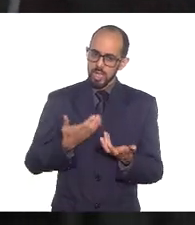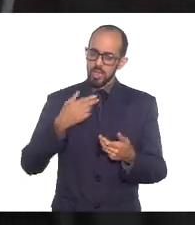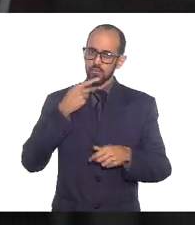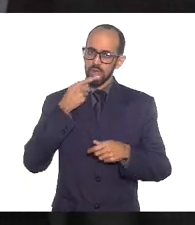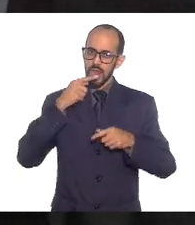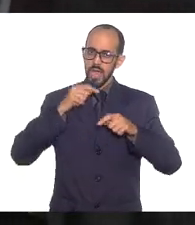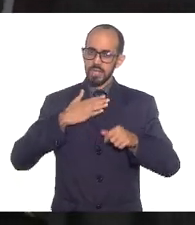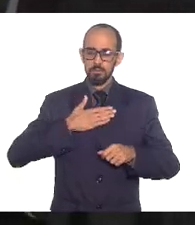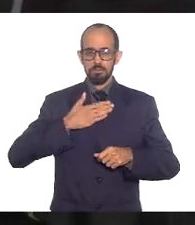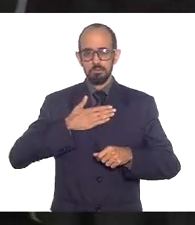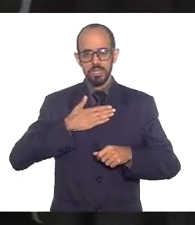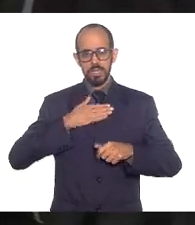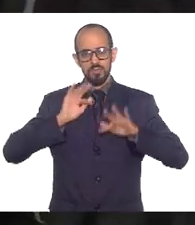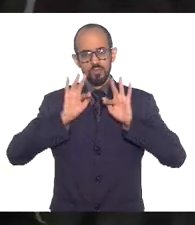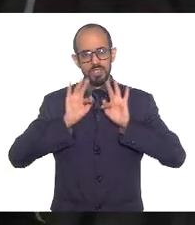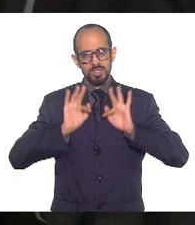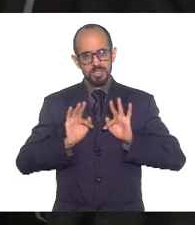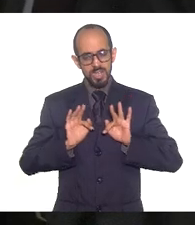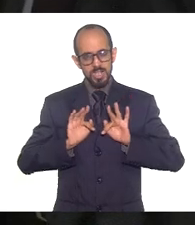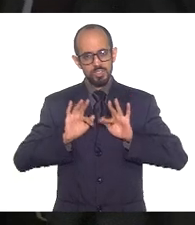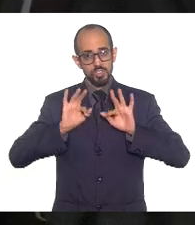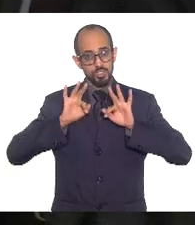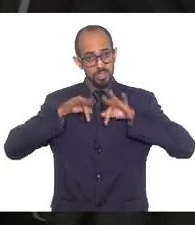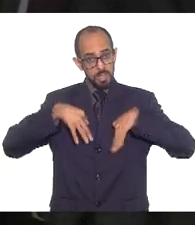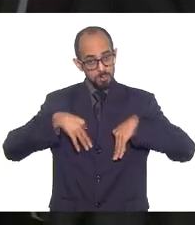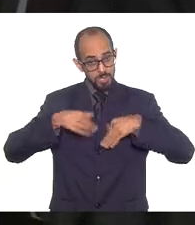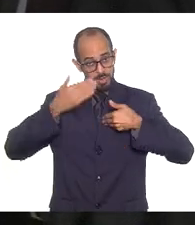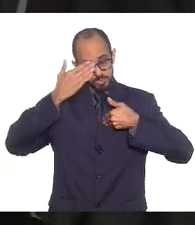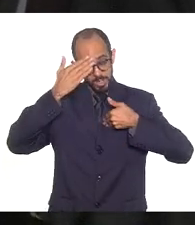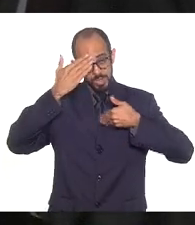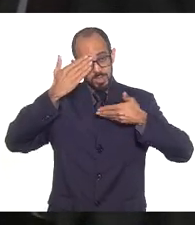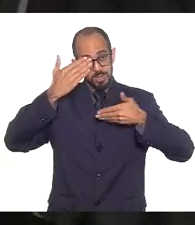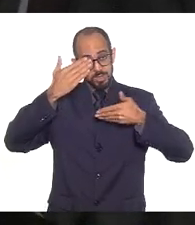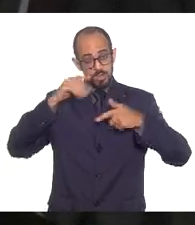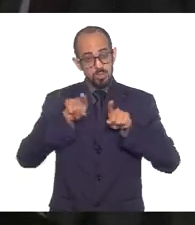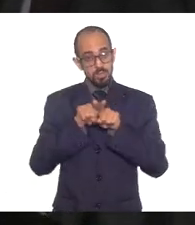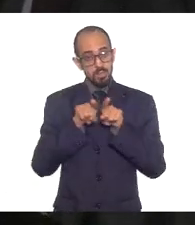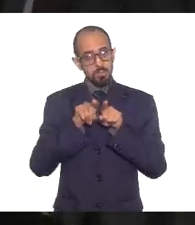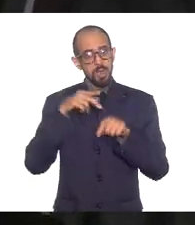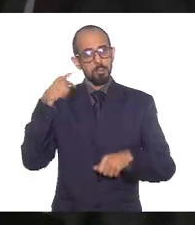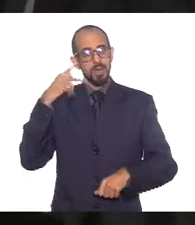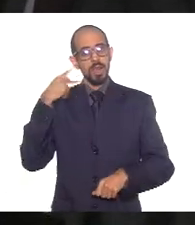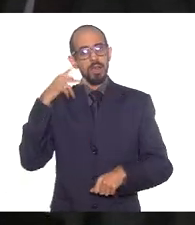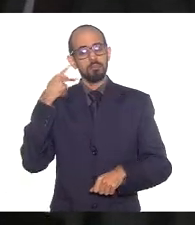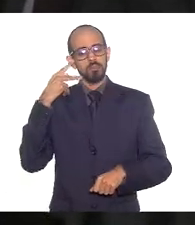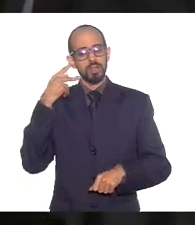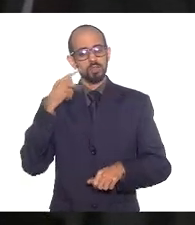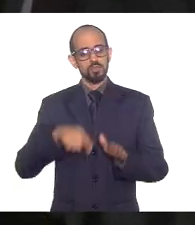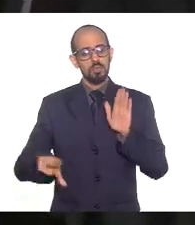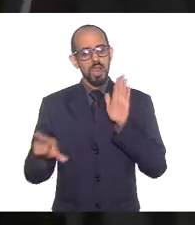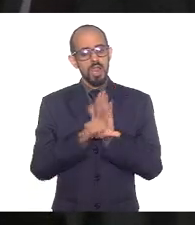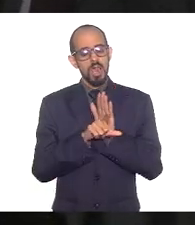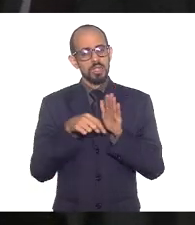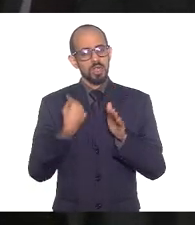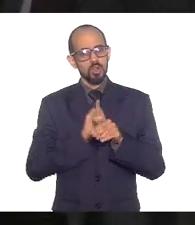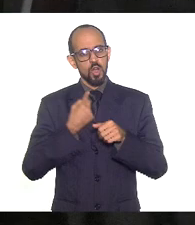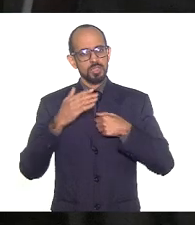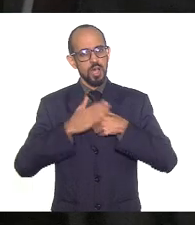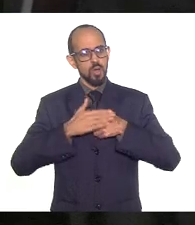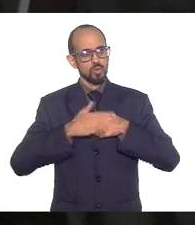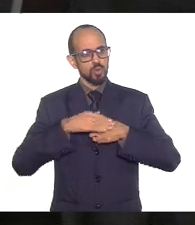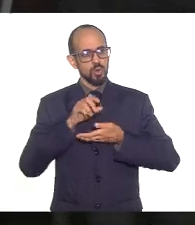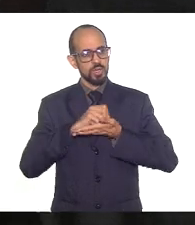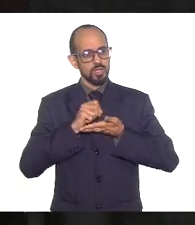felicidade de terminarmos aqui também agradecendo a esse Parlamento que uma lei de nossa autoria que